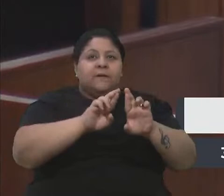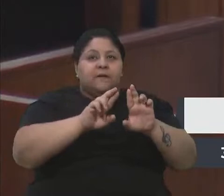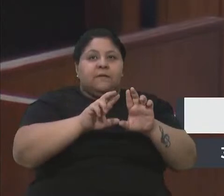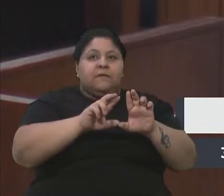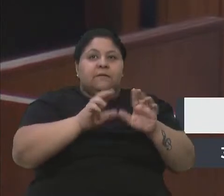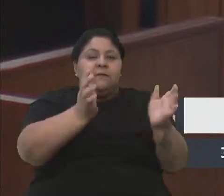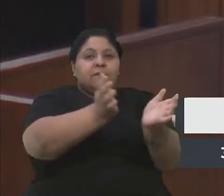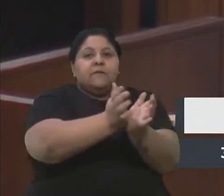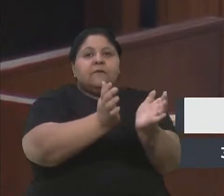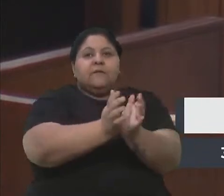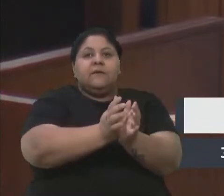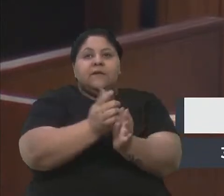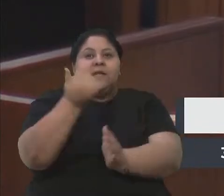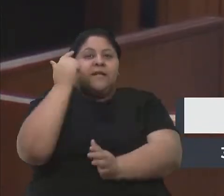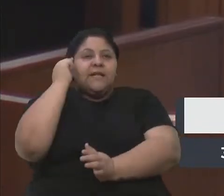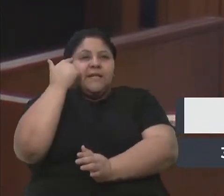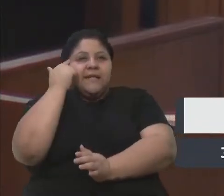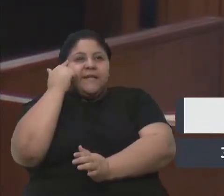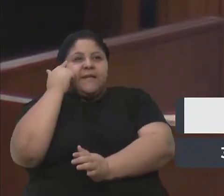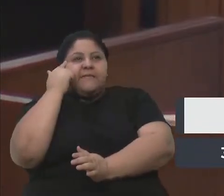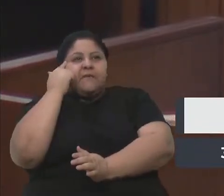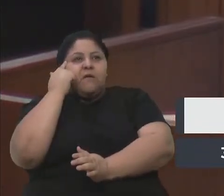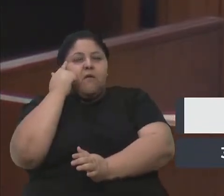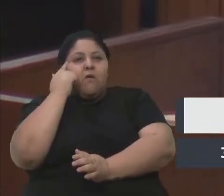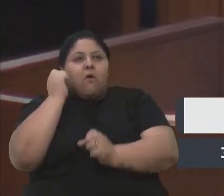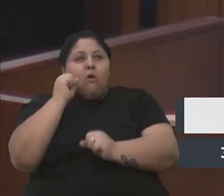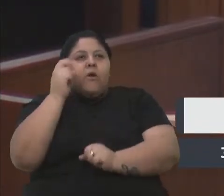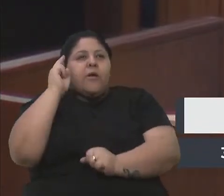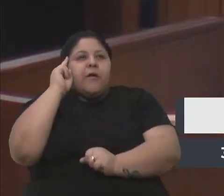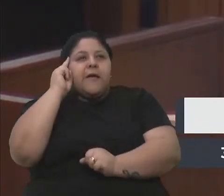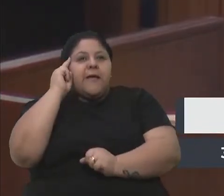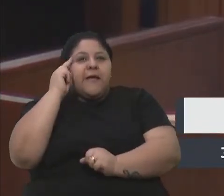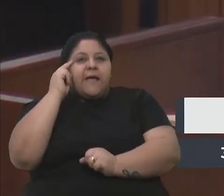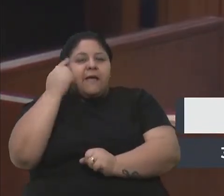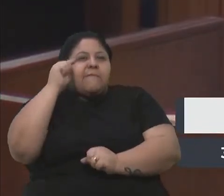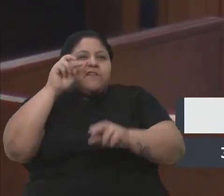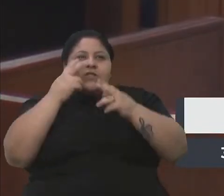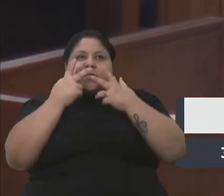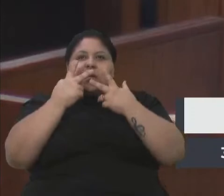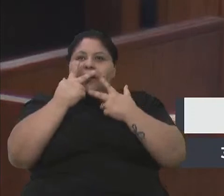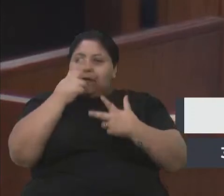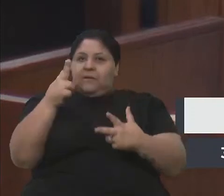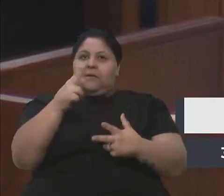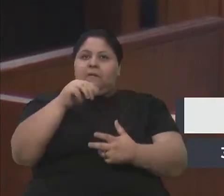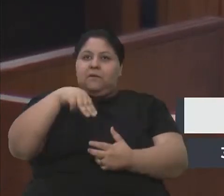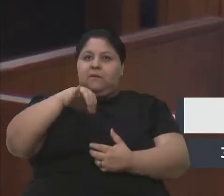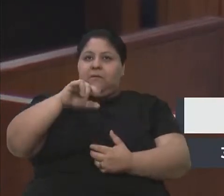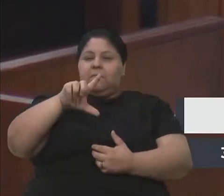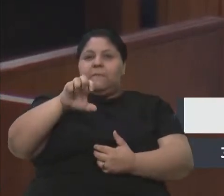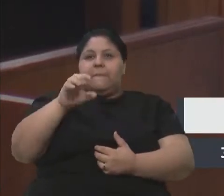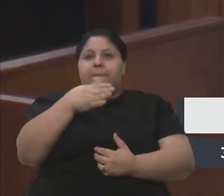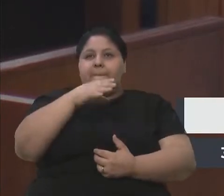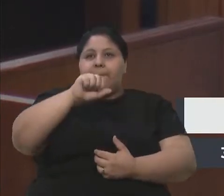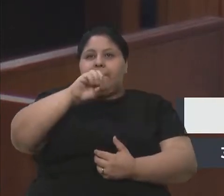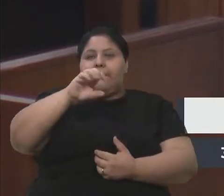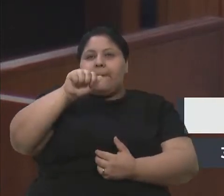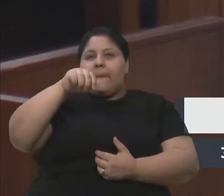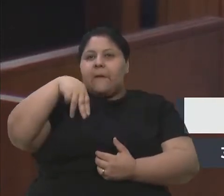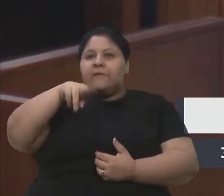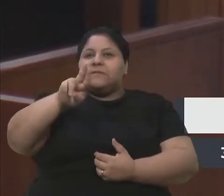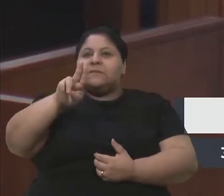imaginar que ele seria como foi, tão emocionante. Então, a Milena, ao Samuel, a Thalia e a